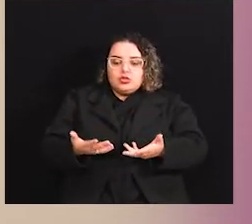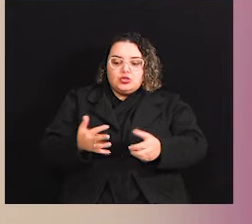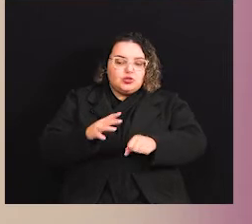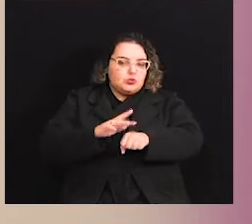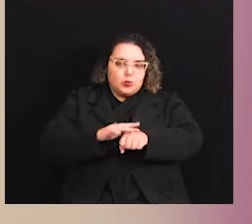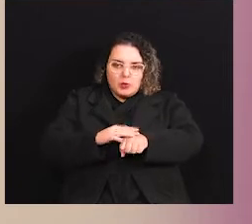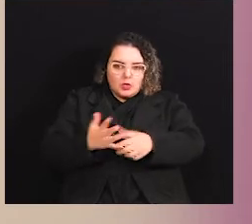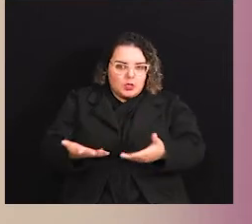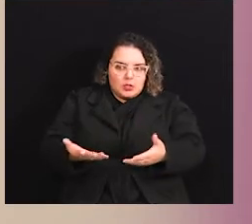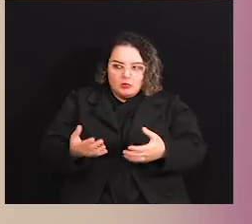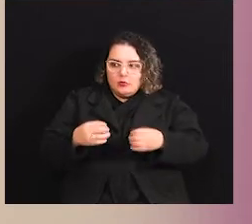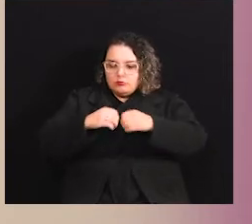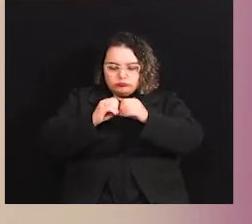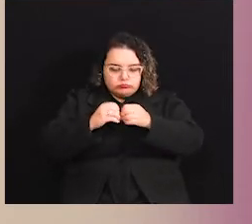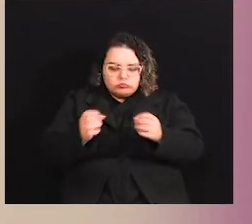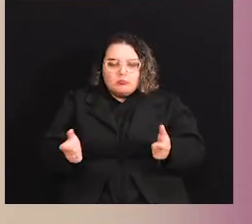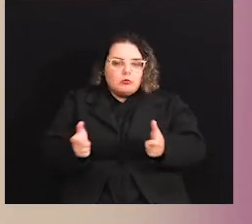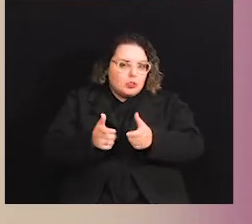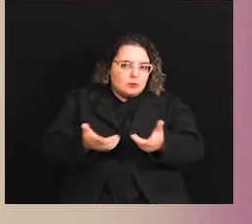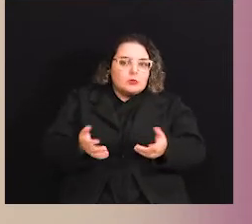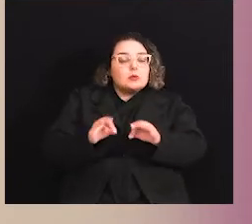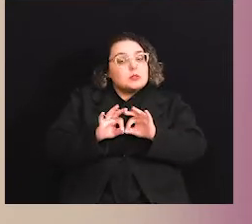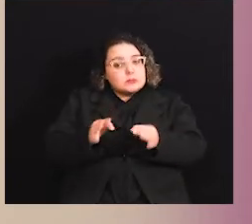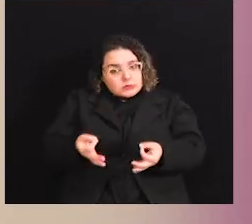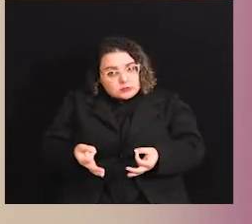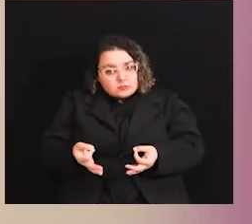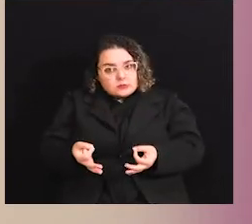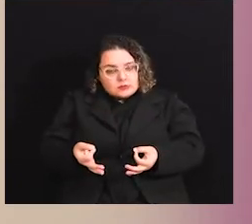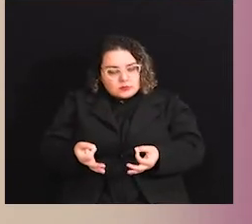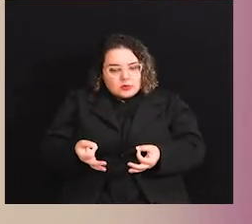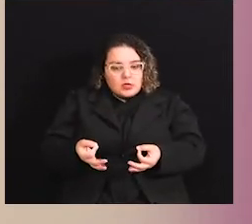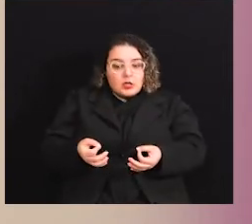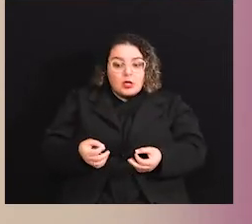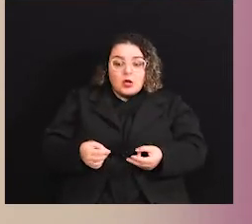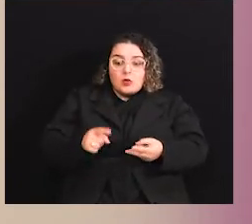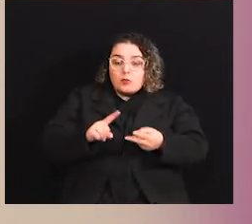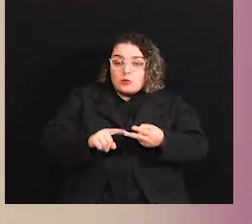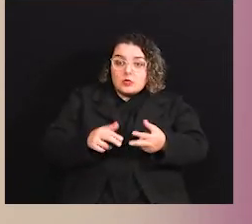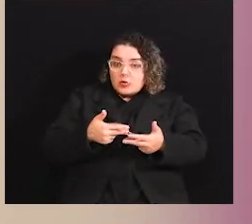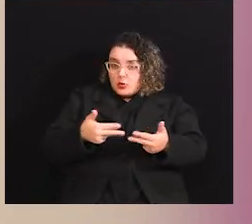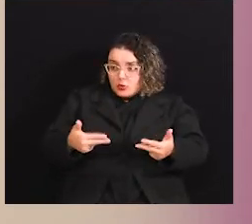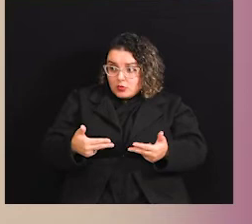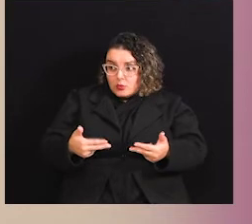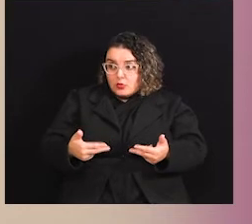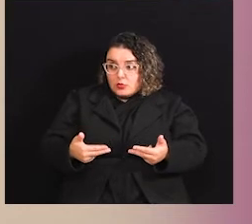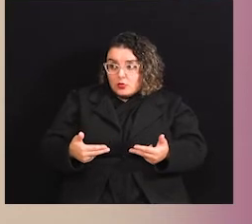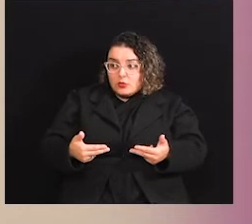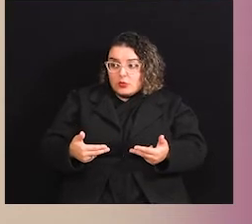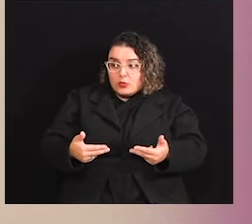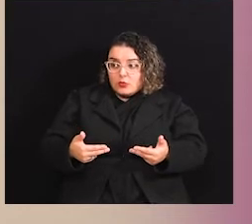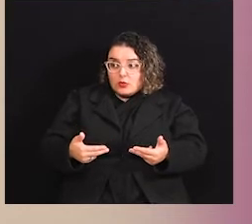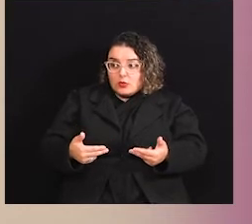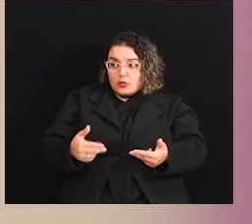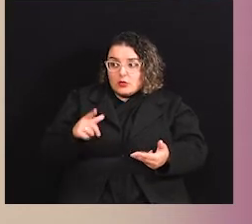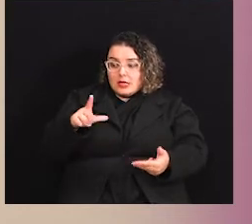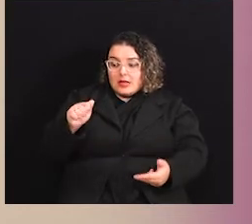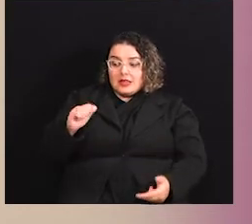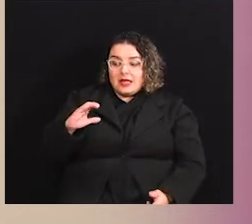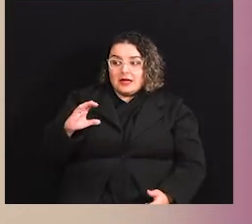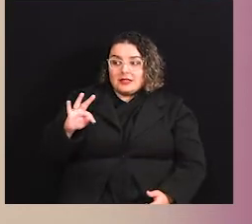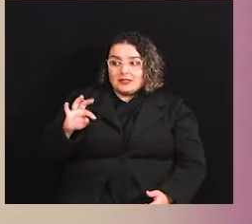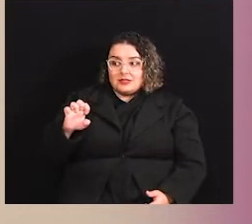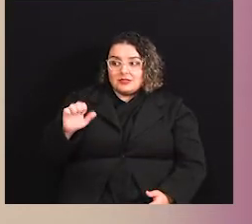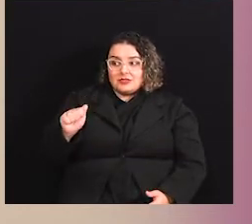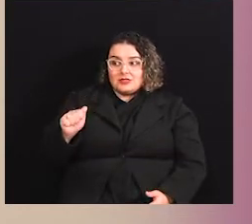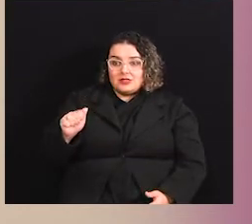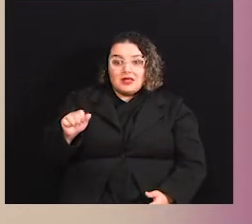laboratório que tem uma estrutura mínima, então é relativamente simples. E uma segunda coisa, né? A dieta predominantemente láctea tem que ser até